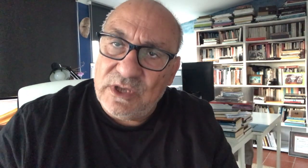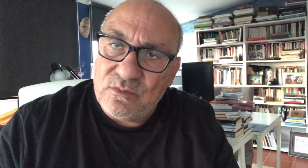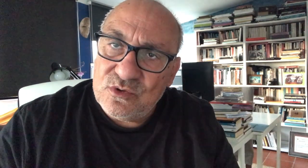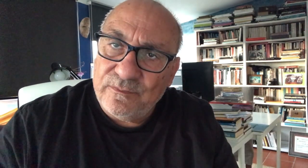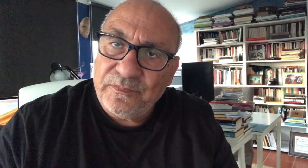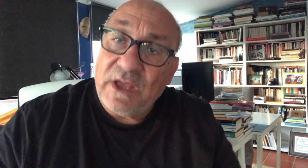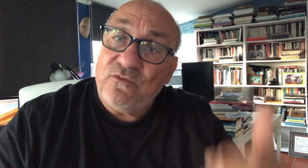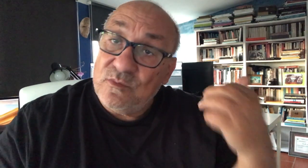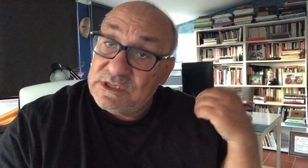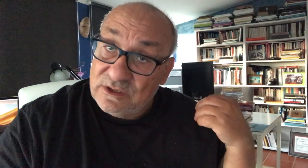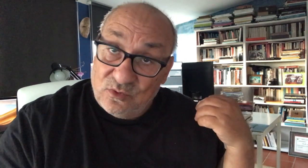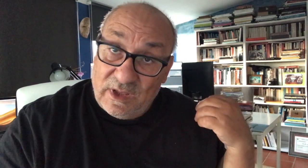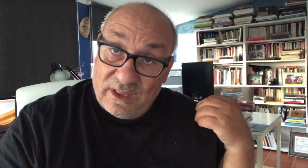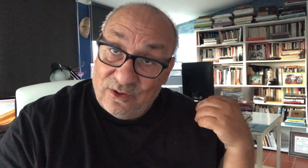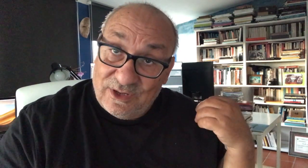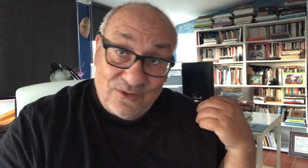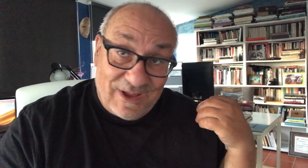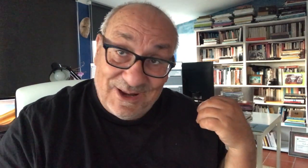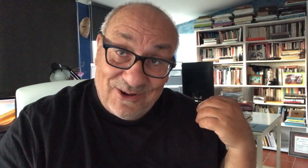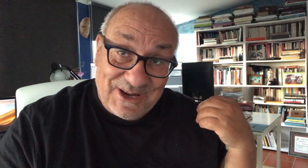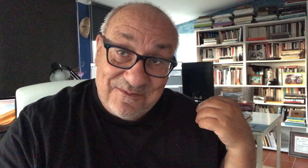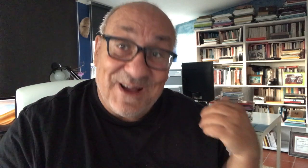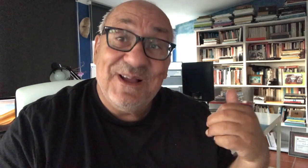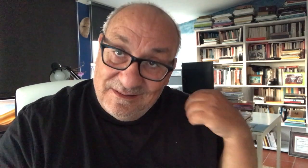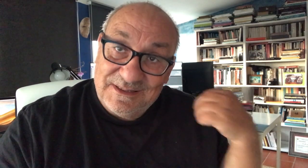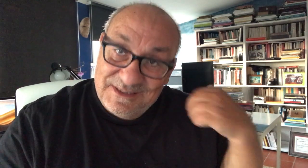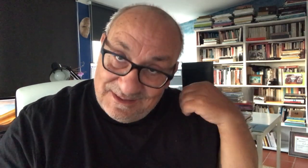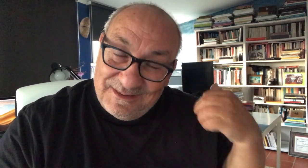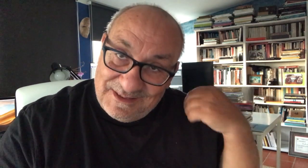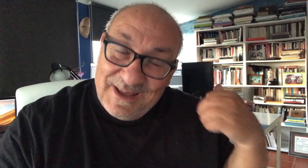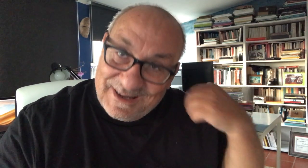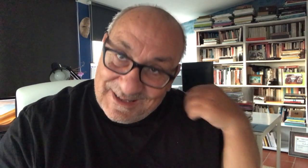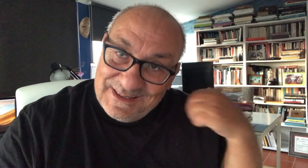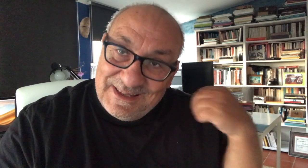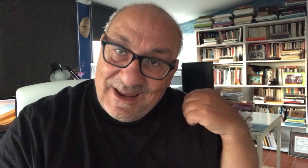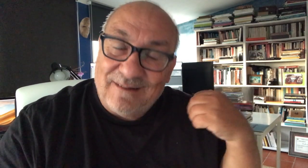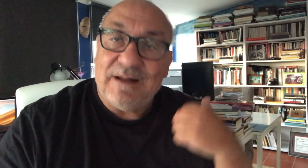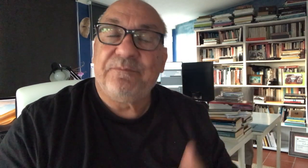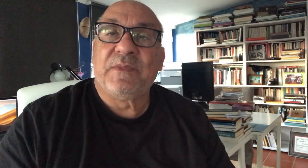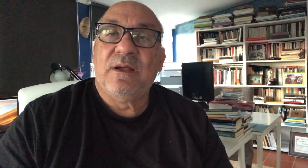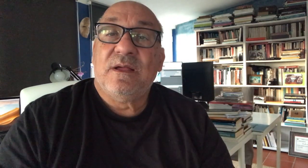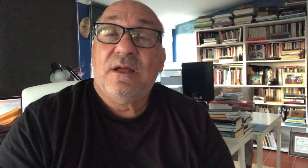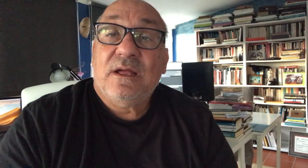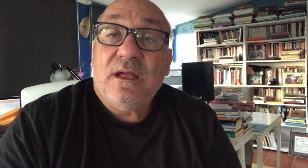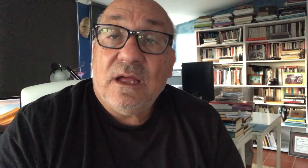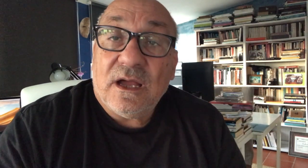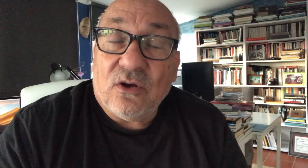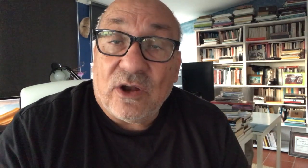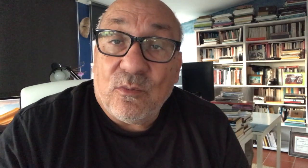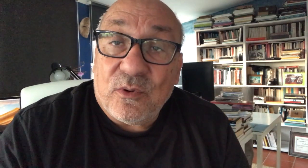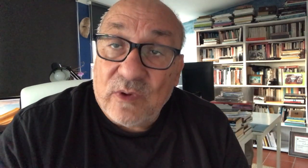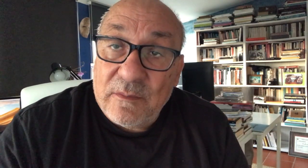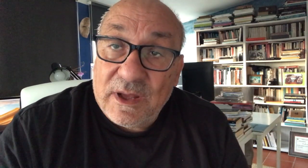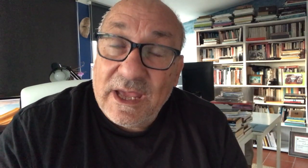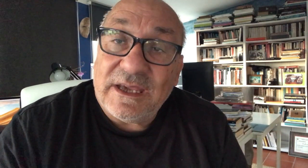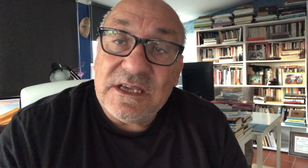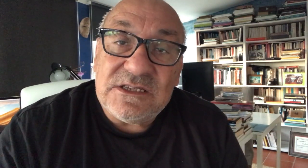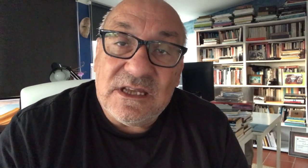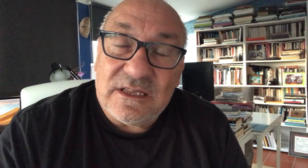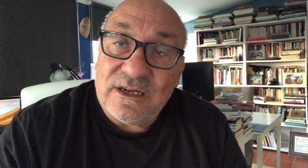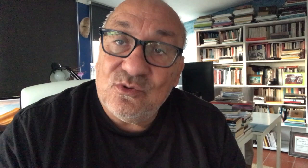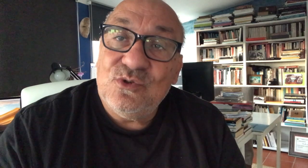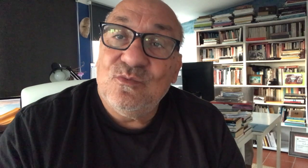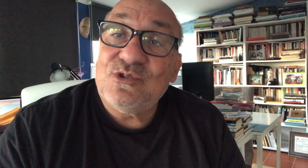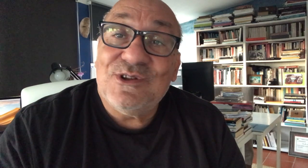nós repetimos. A informação não é anónima, a gente acredita nela. Agora, o problema é